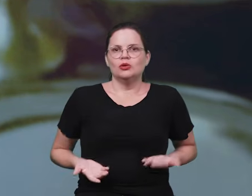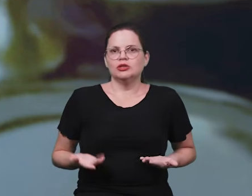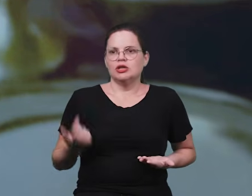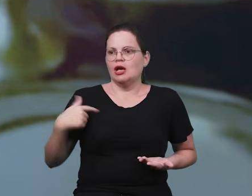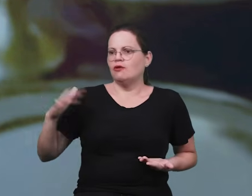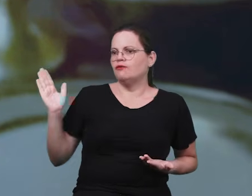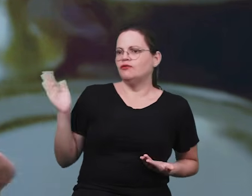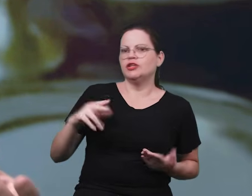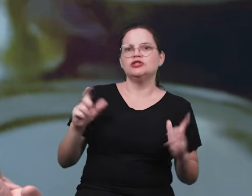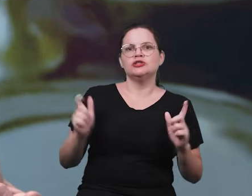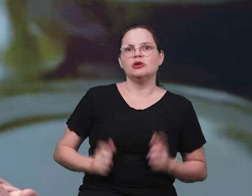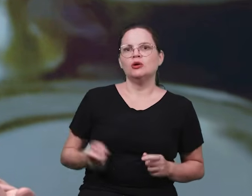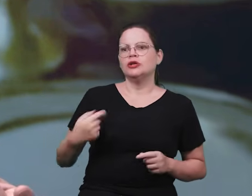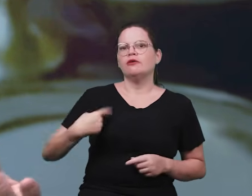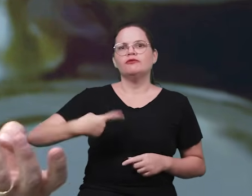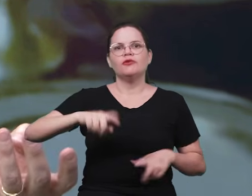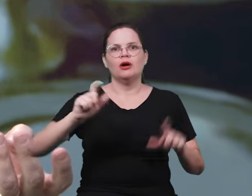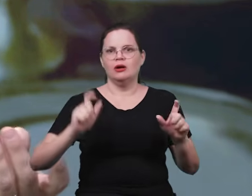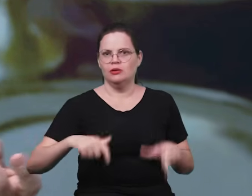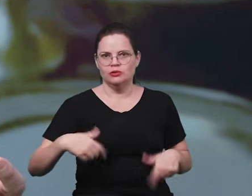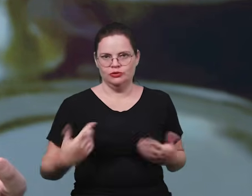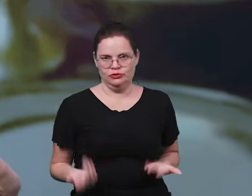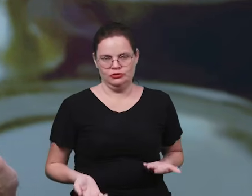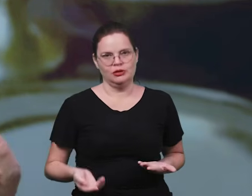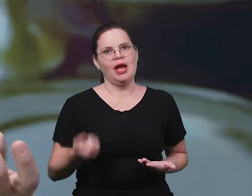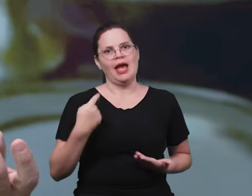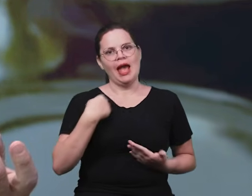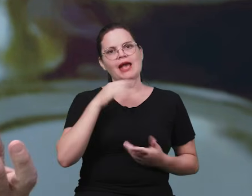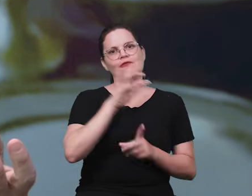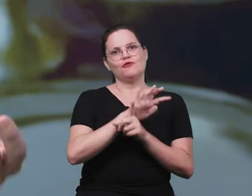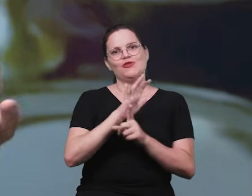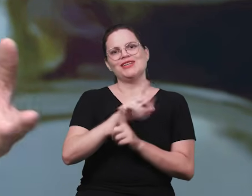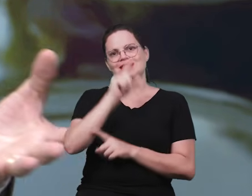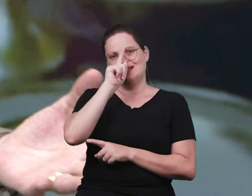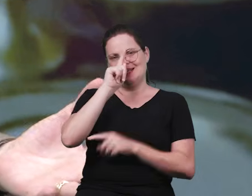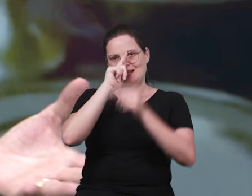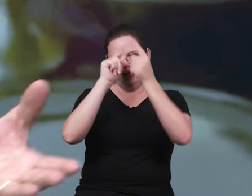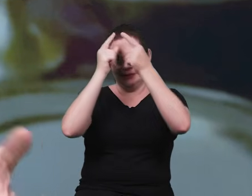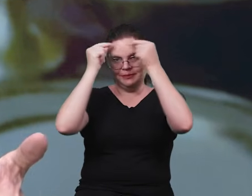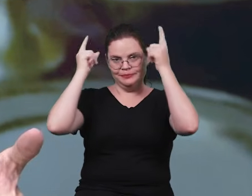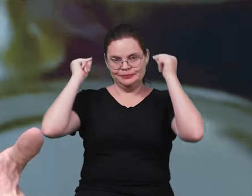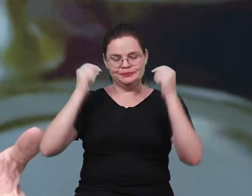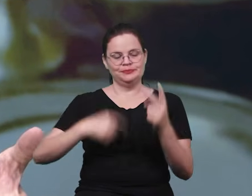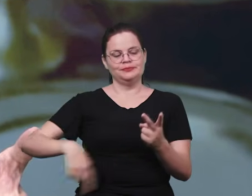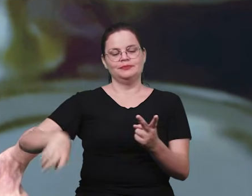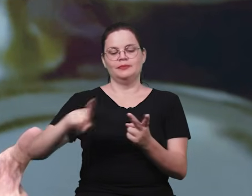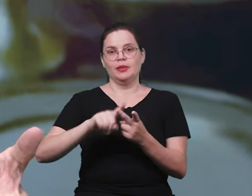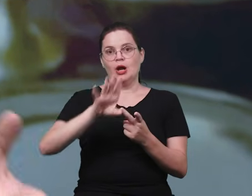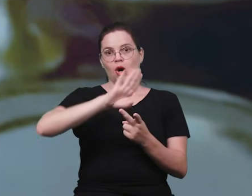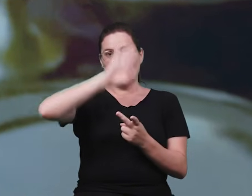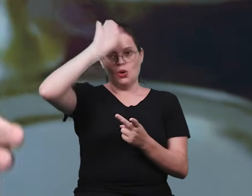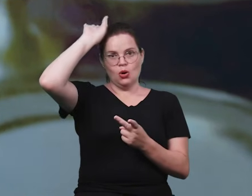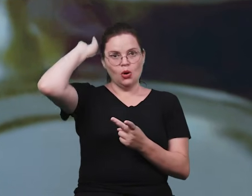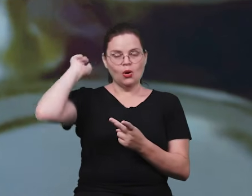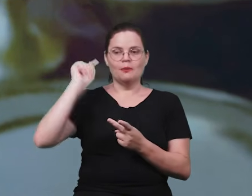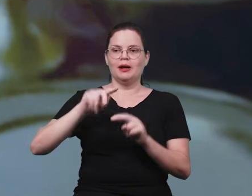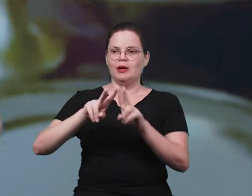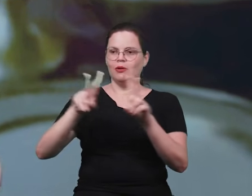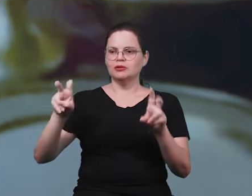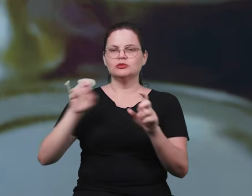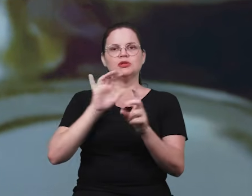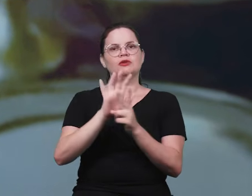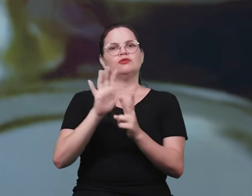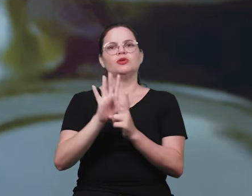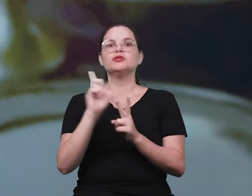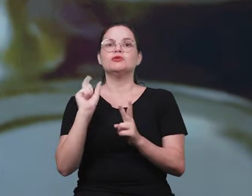onde vamos. A influência é grega. A influência romana, que foi tudo isso que você citou, né? As estradas, a